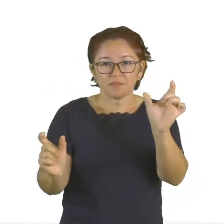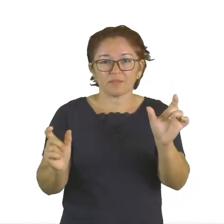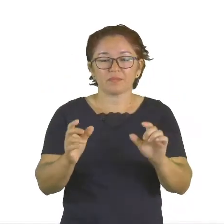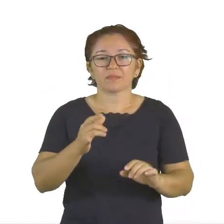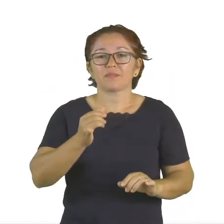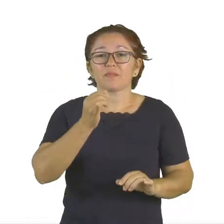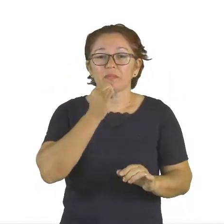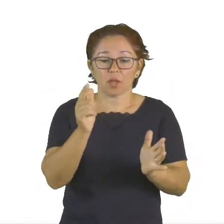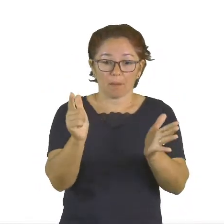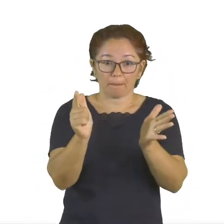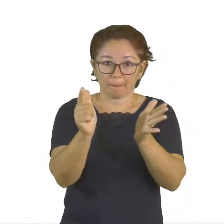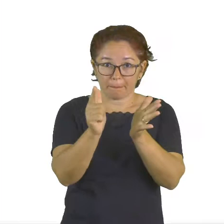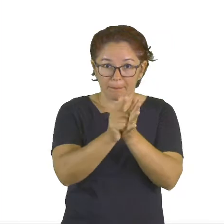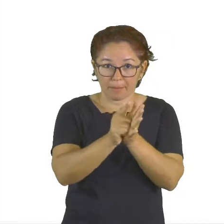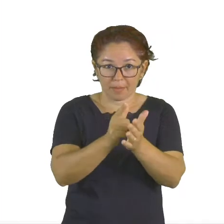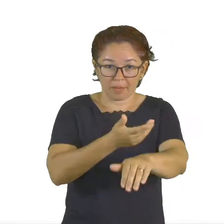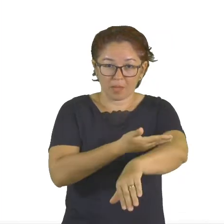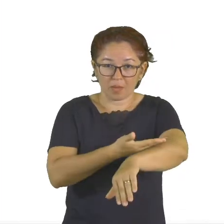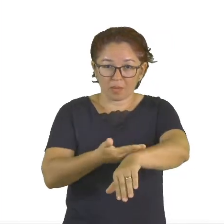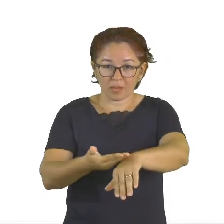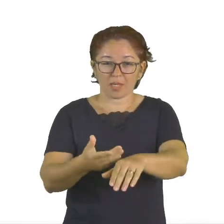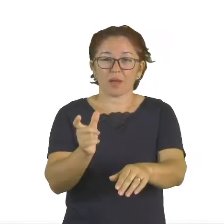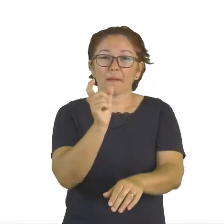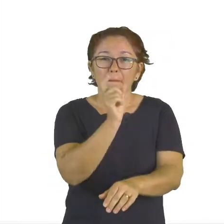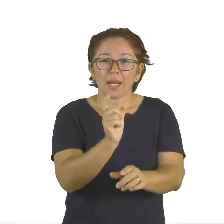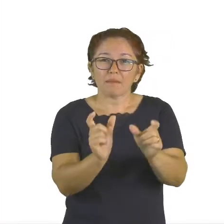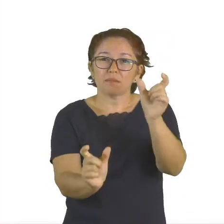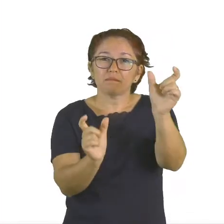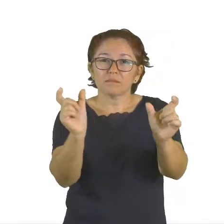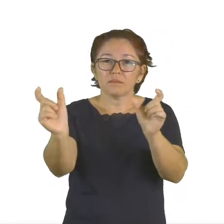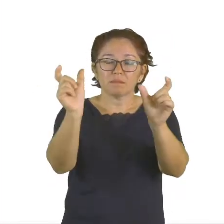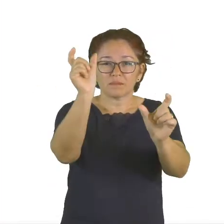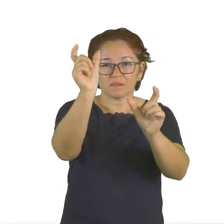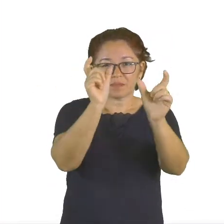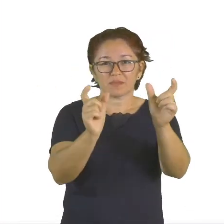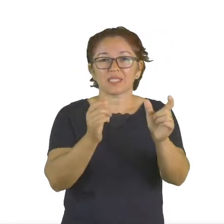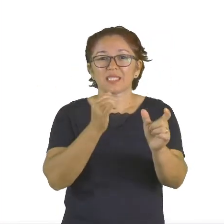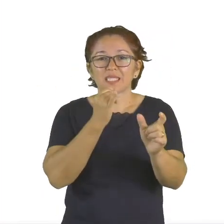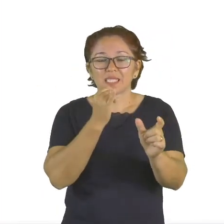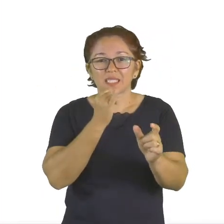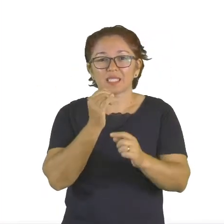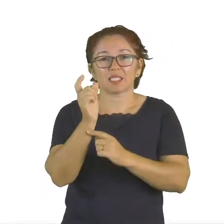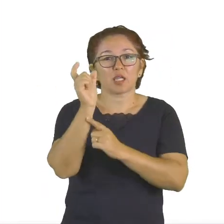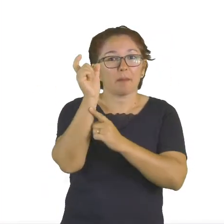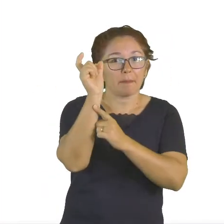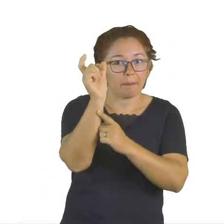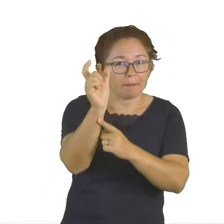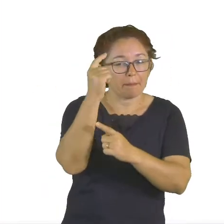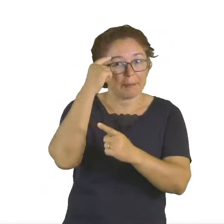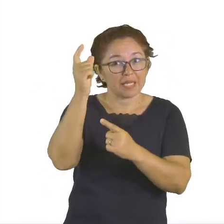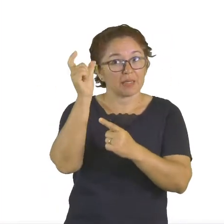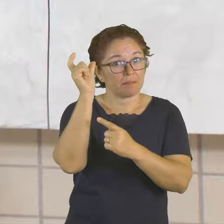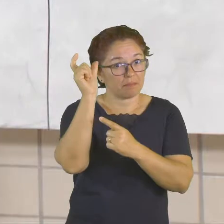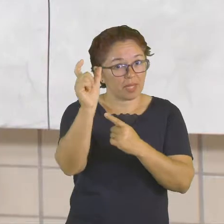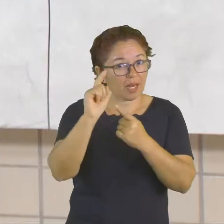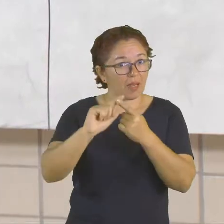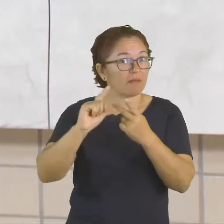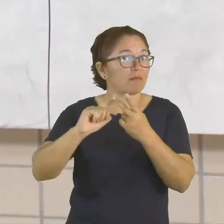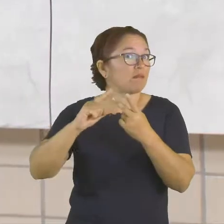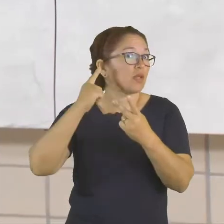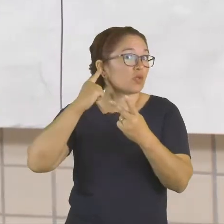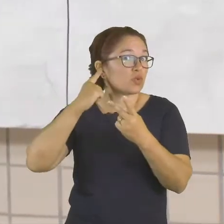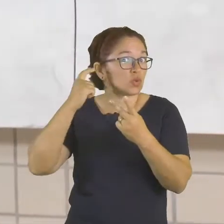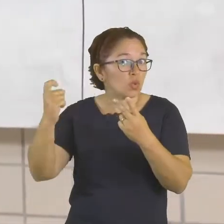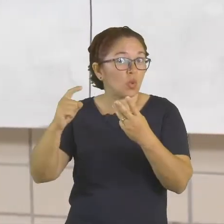pelo papel, mediante uma íntima relação entre a palavra, a sonoridade e a imagem. Então, no